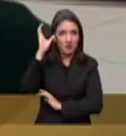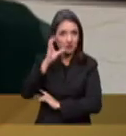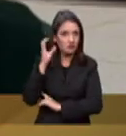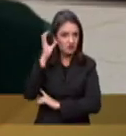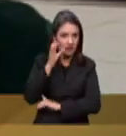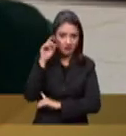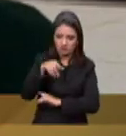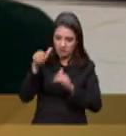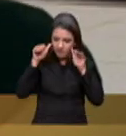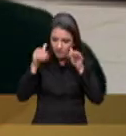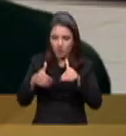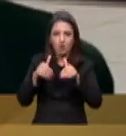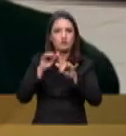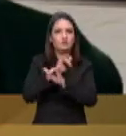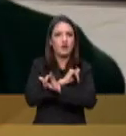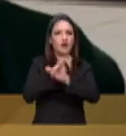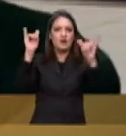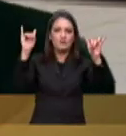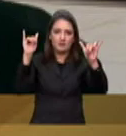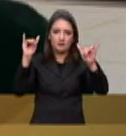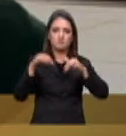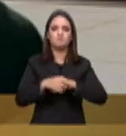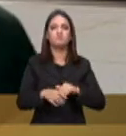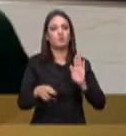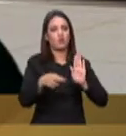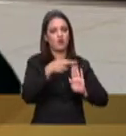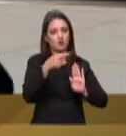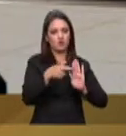campanha eleitoral, artigo 18 da resolução